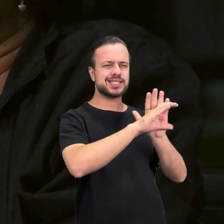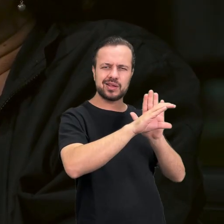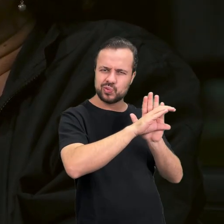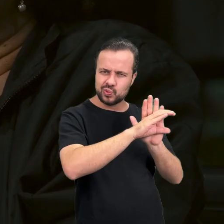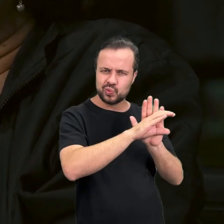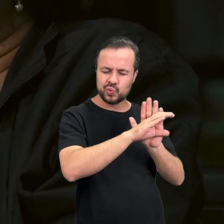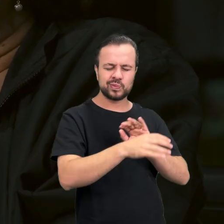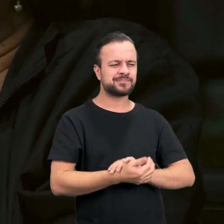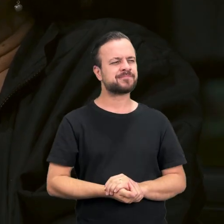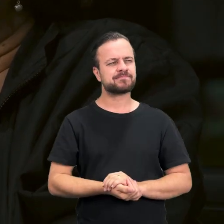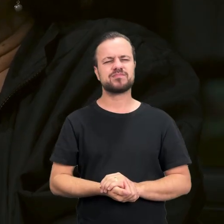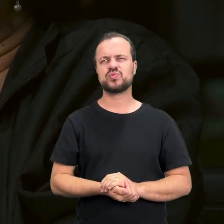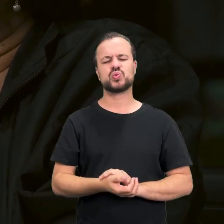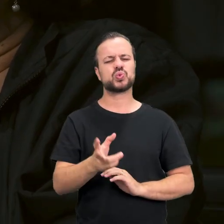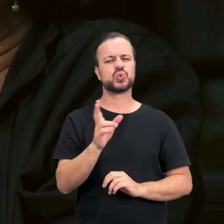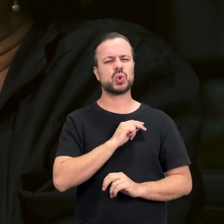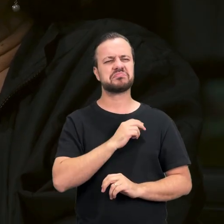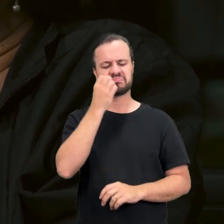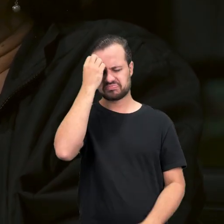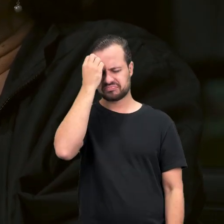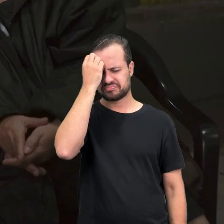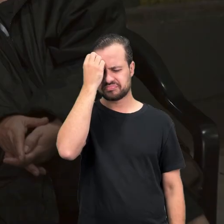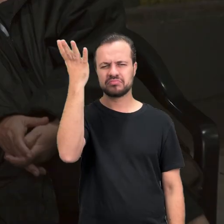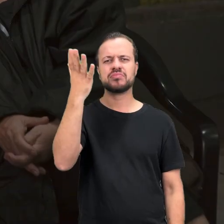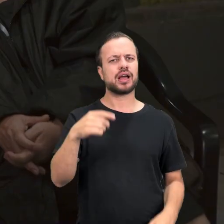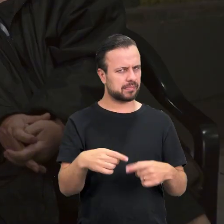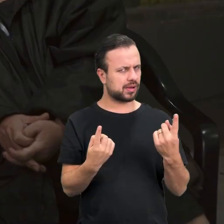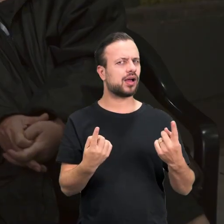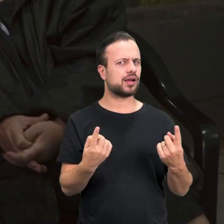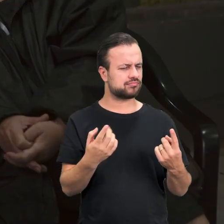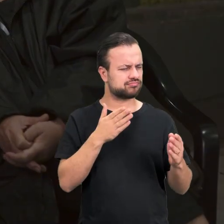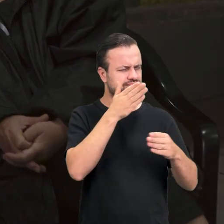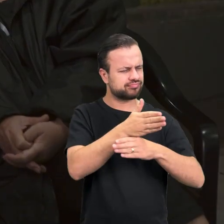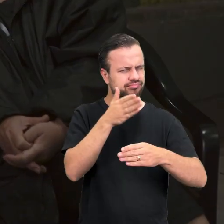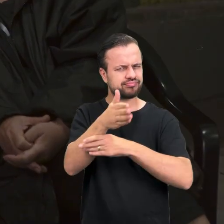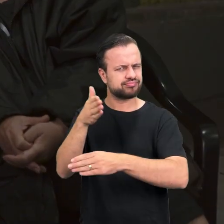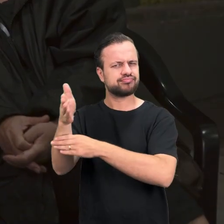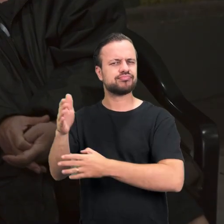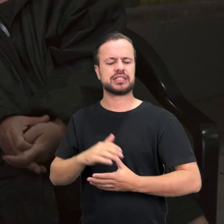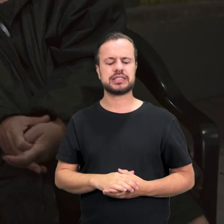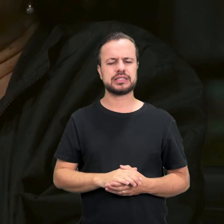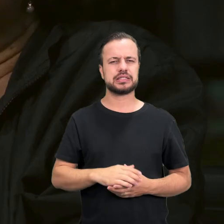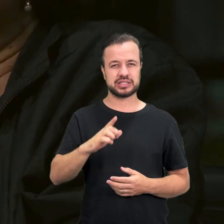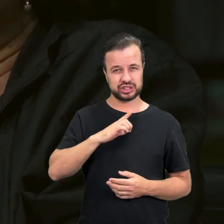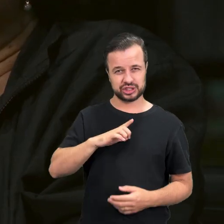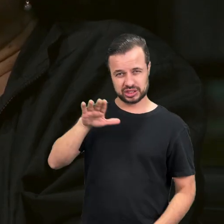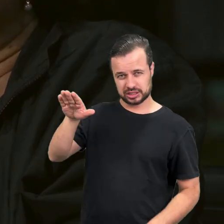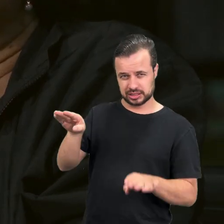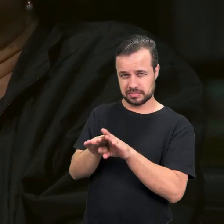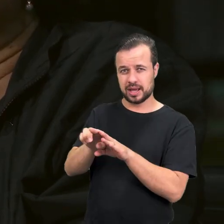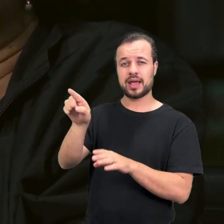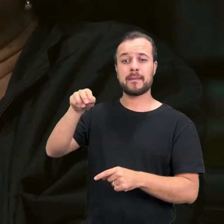contra... Nossa, igual hoje eu não lembro mais. Eu sei que a gente jogava um monte de time fora. Ferroviária, que era o time